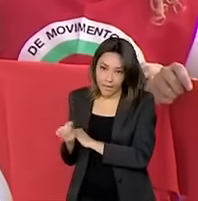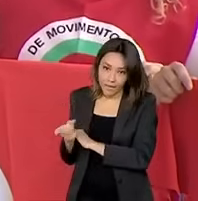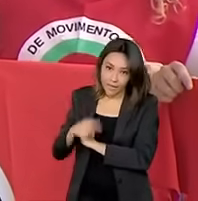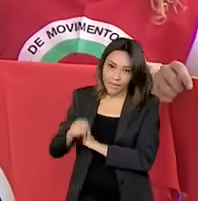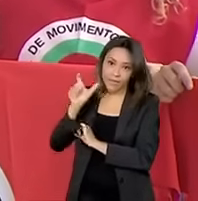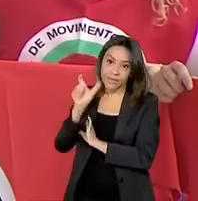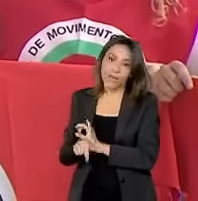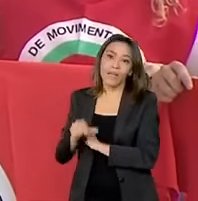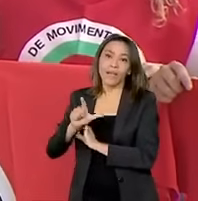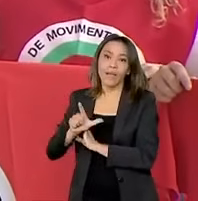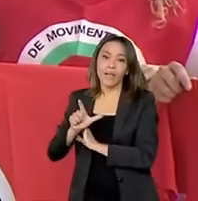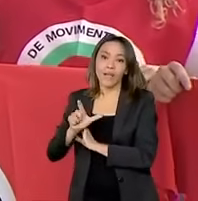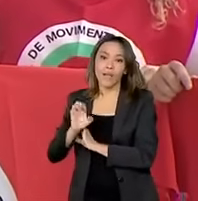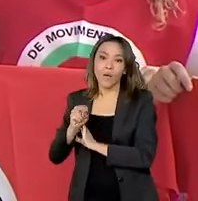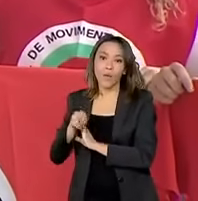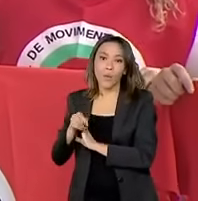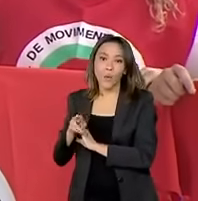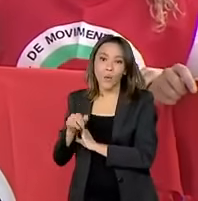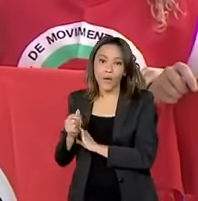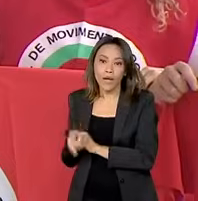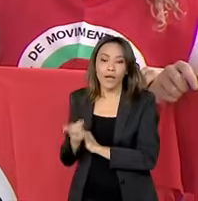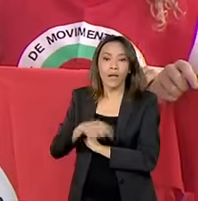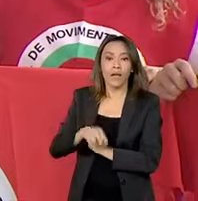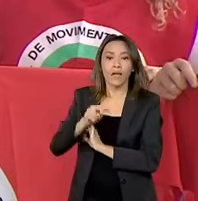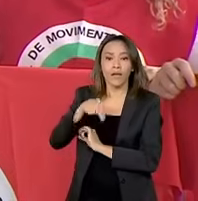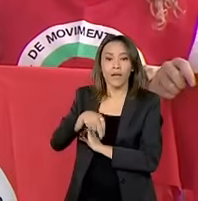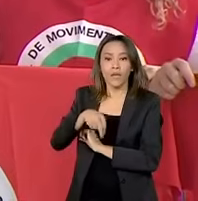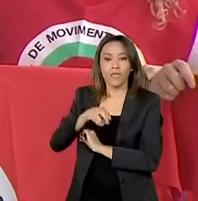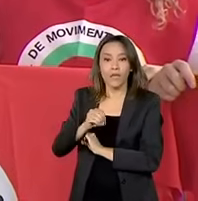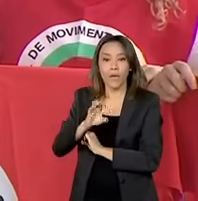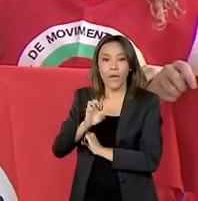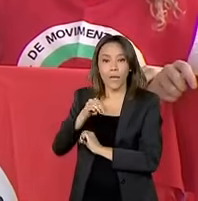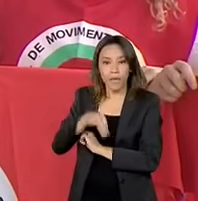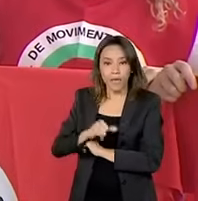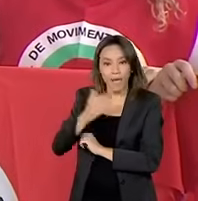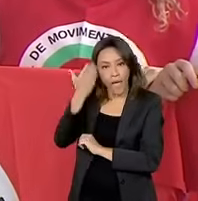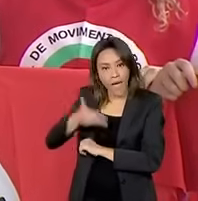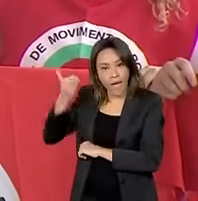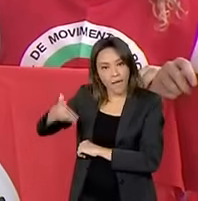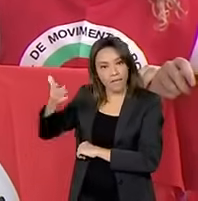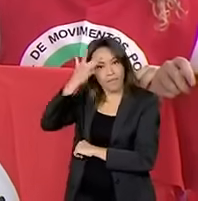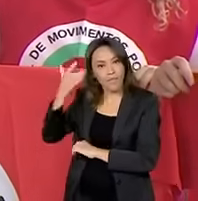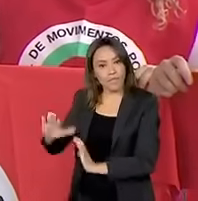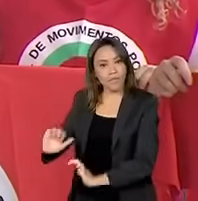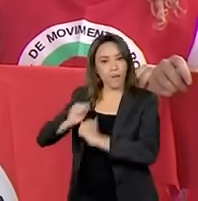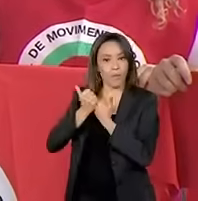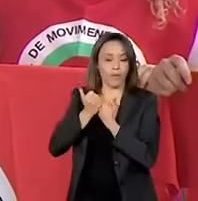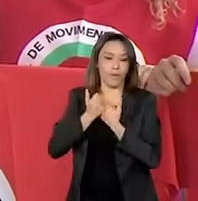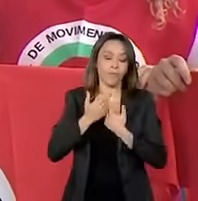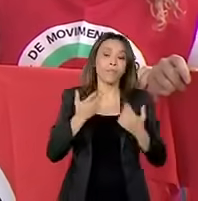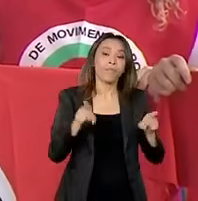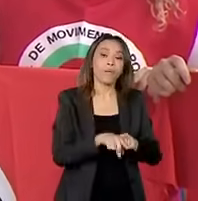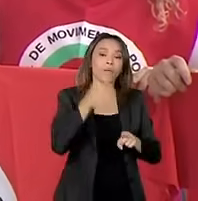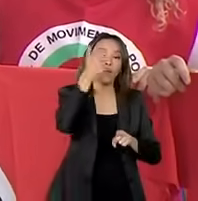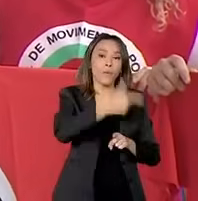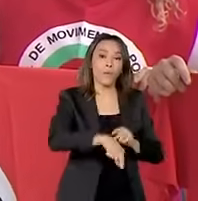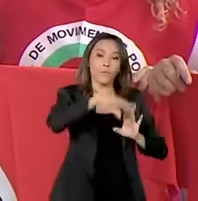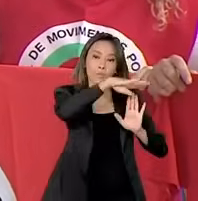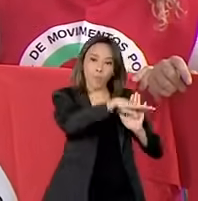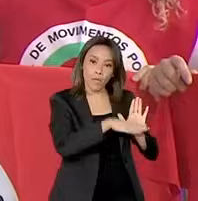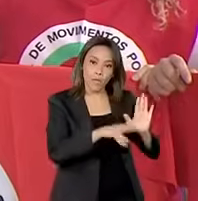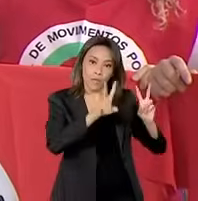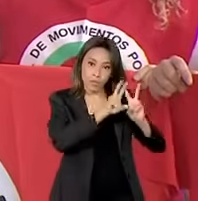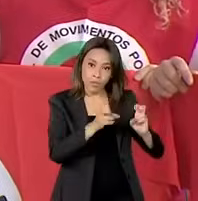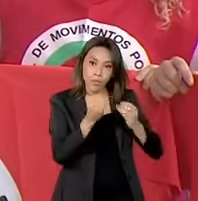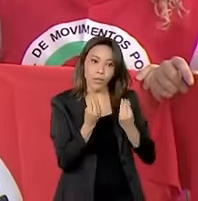Noemi, toda essa equipe que tem feito esse trabalho dar certo. Queria ressaltar, por último, a importância do programa de destinação de